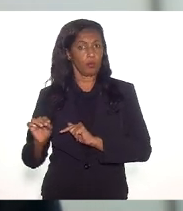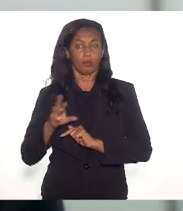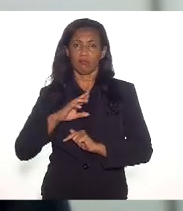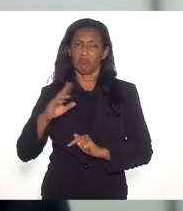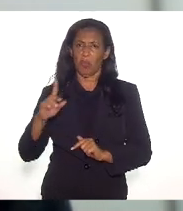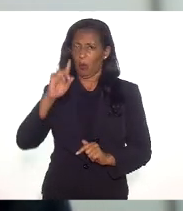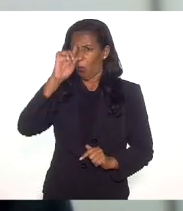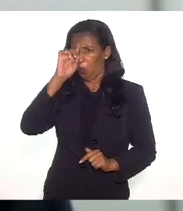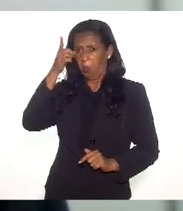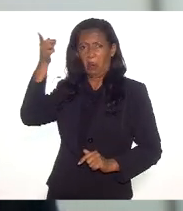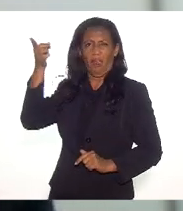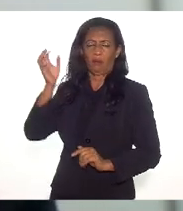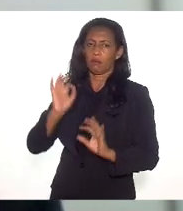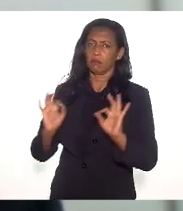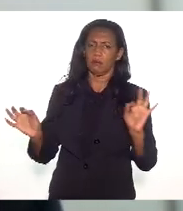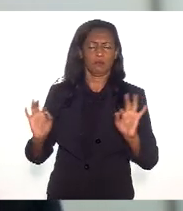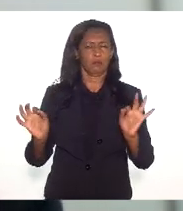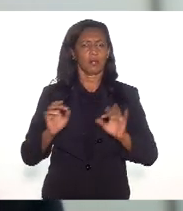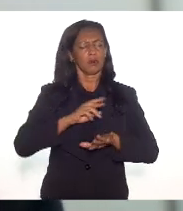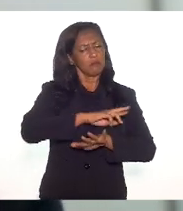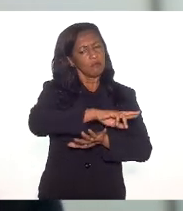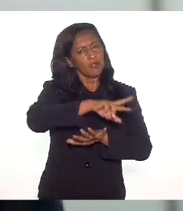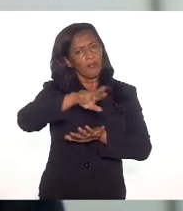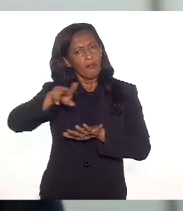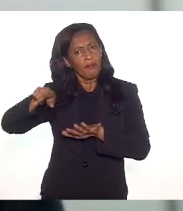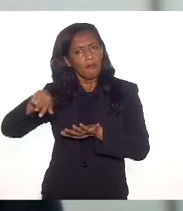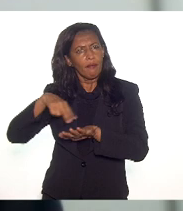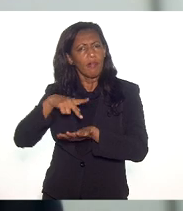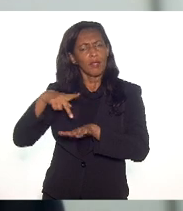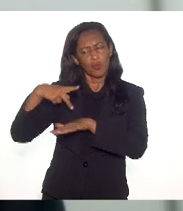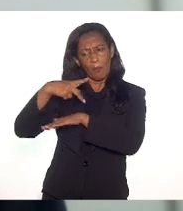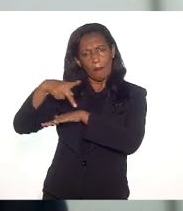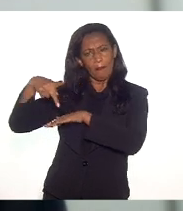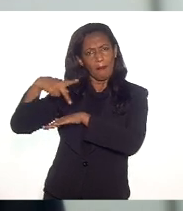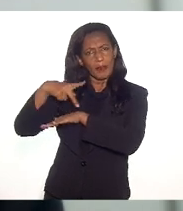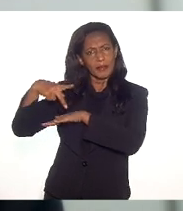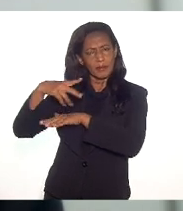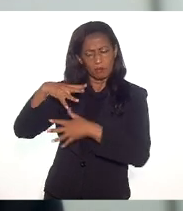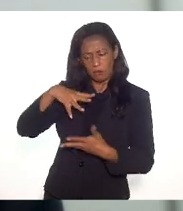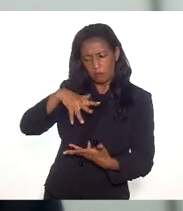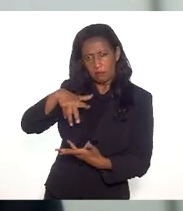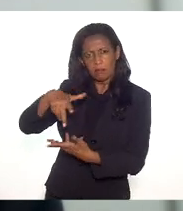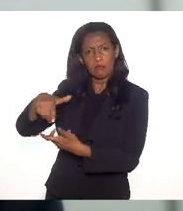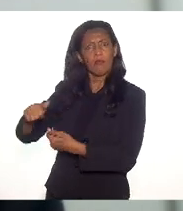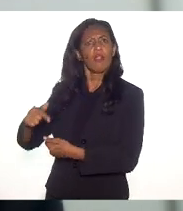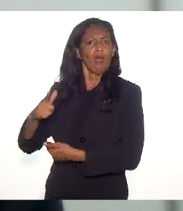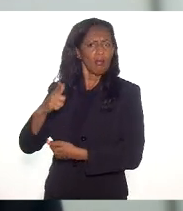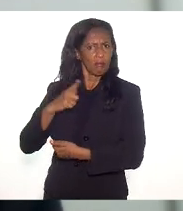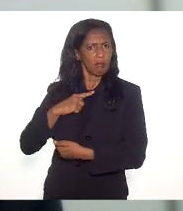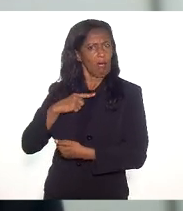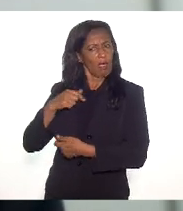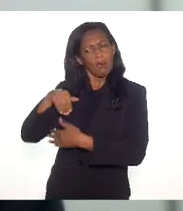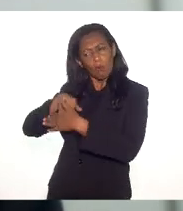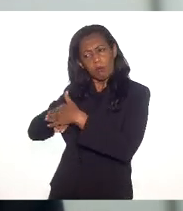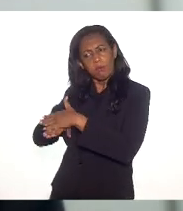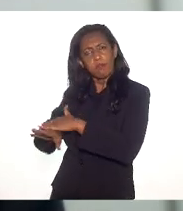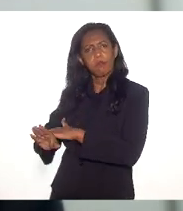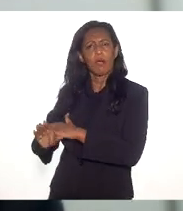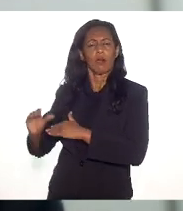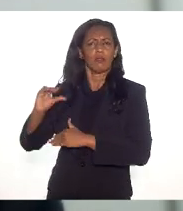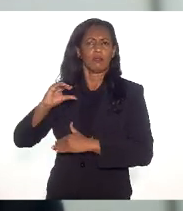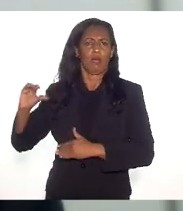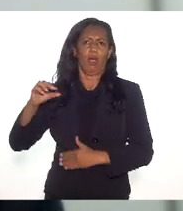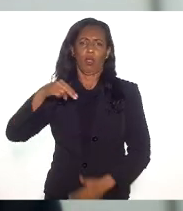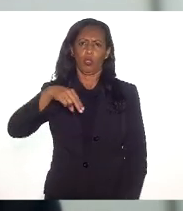para ninguém. Diversos países do mundo têm fundos soberanos: